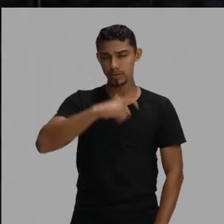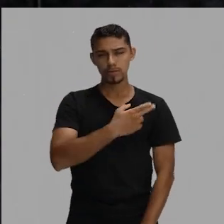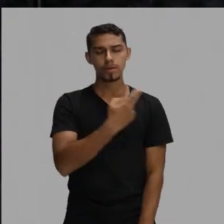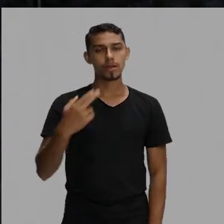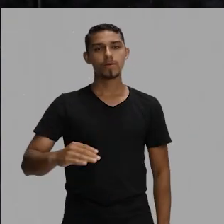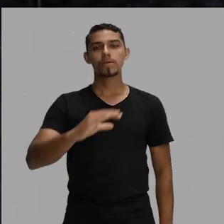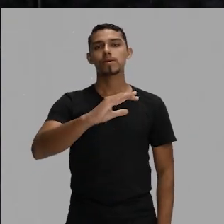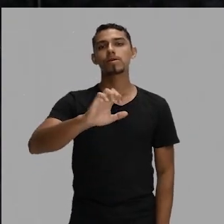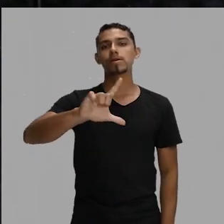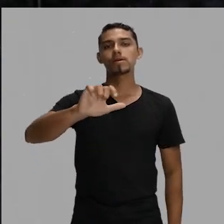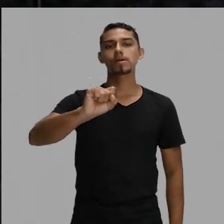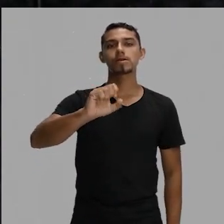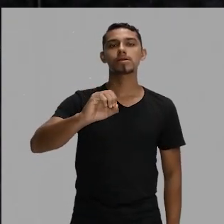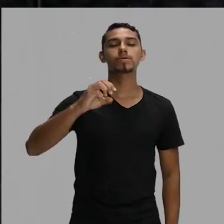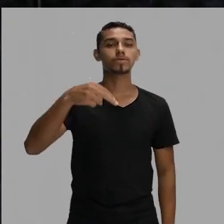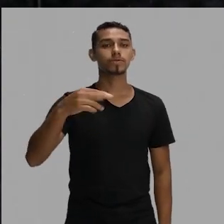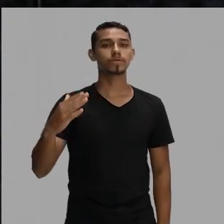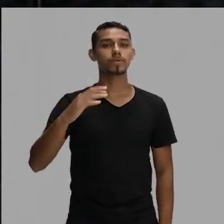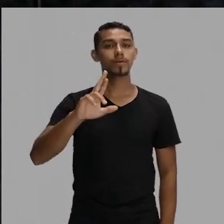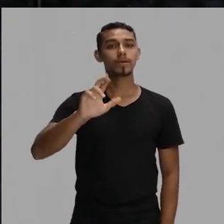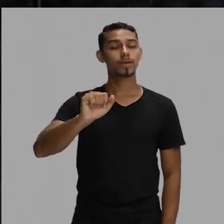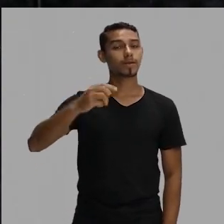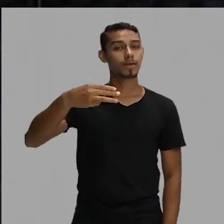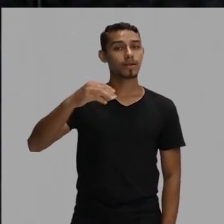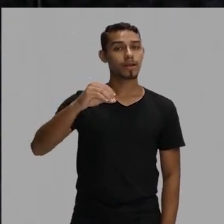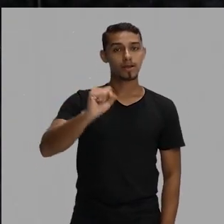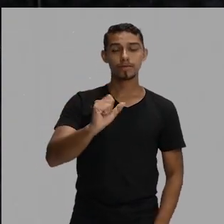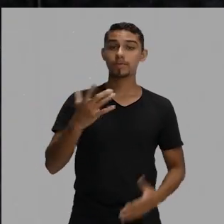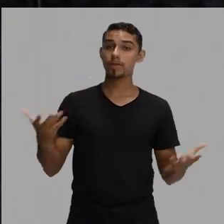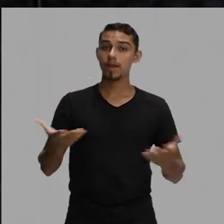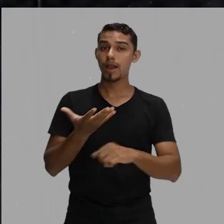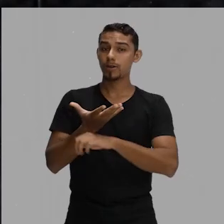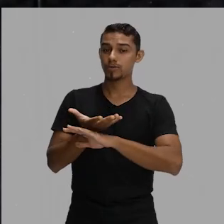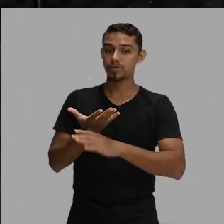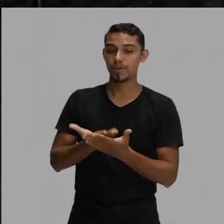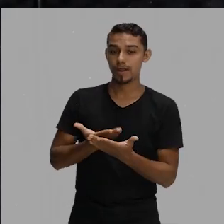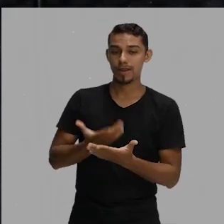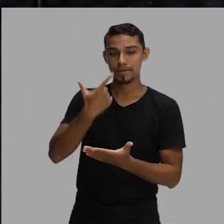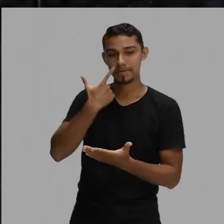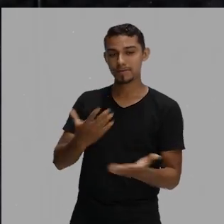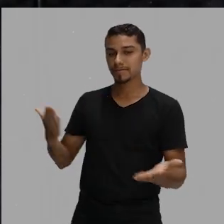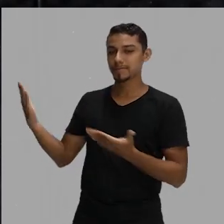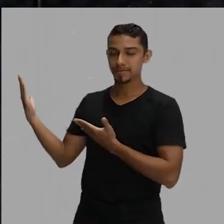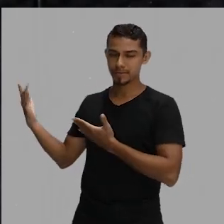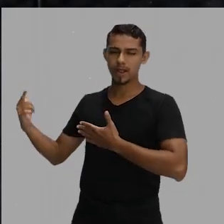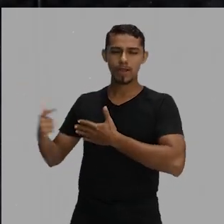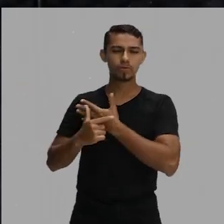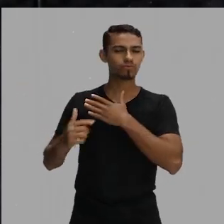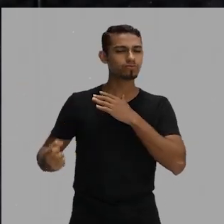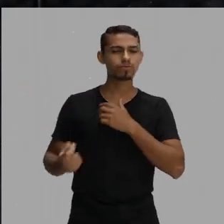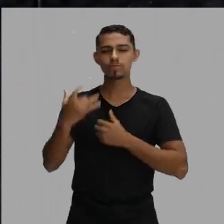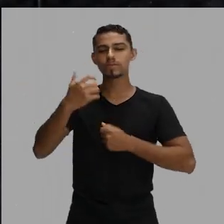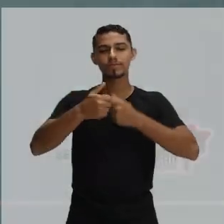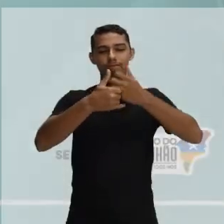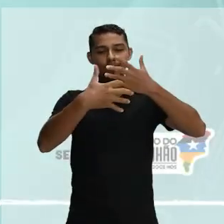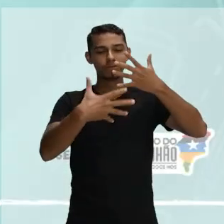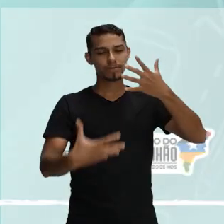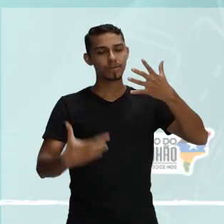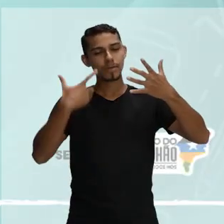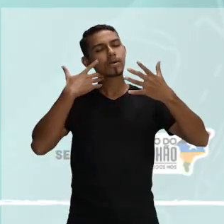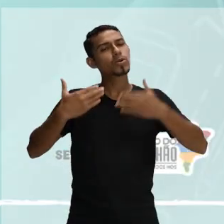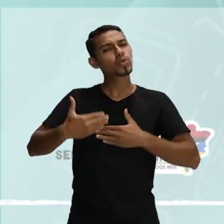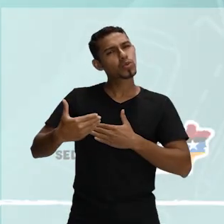me conhece, eu sou o professor Celso Ramos. E nós vamos nessa aula de hoje falar sobre fundamentos da classificação biológica,